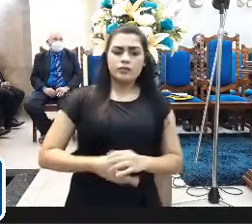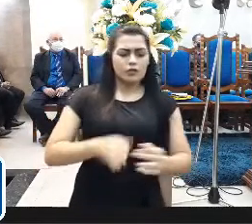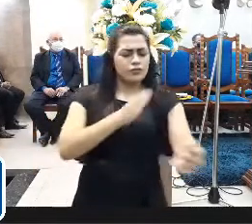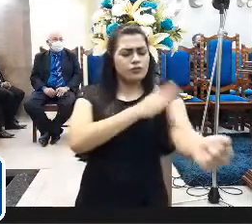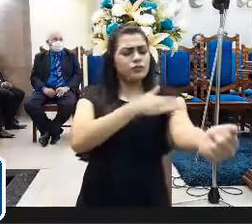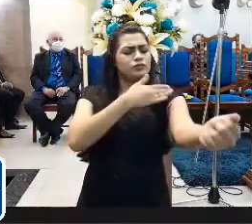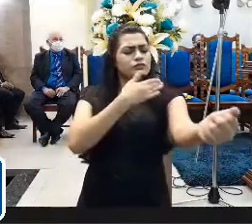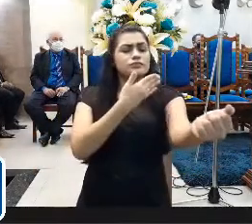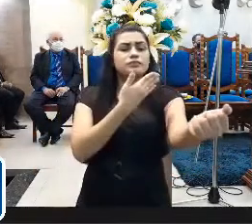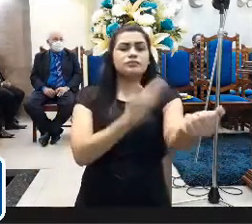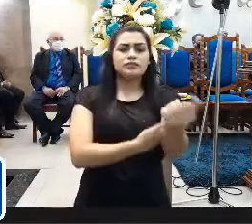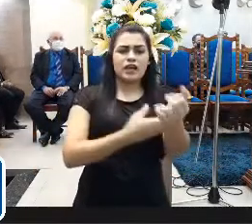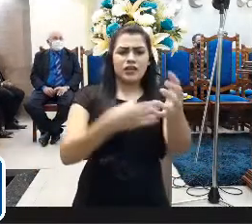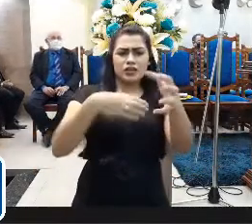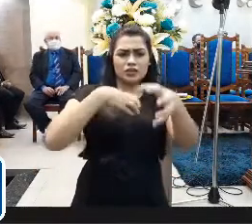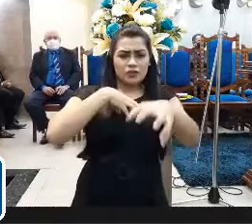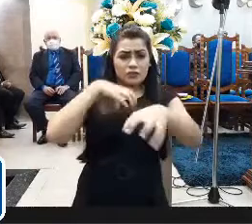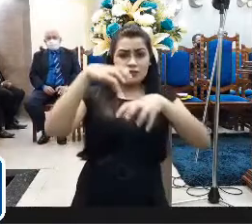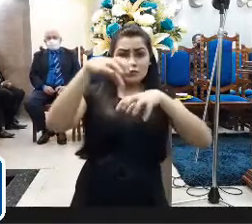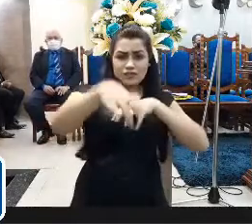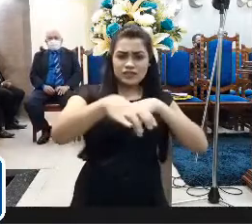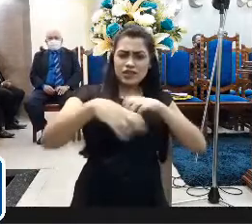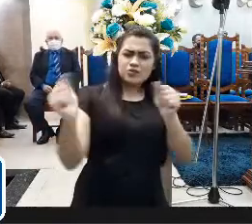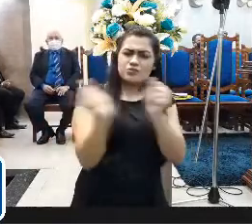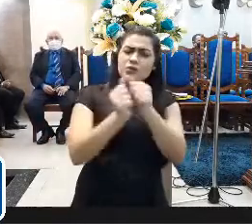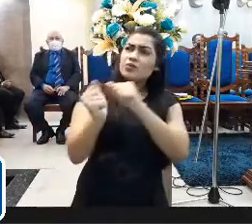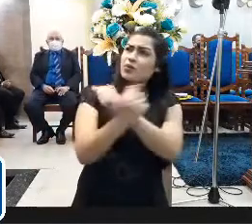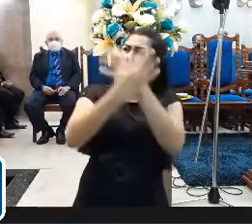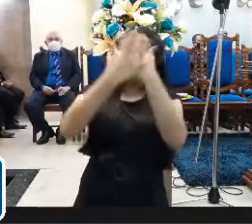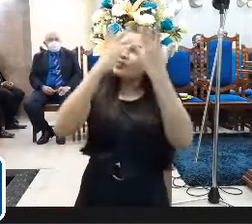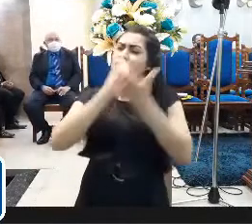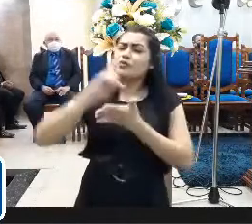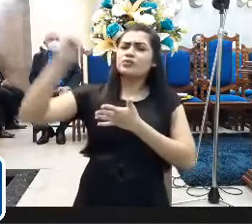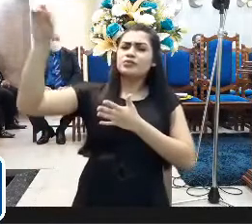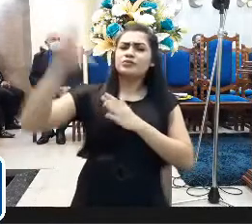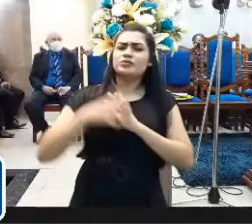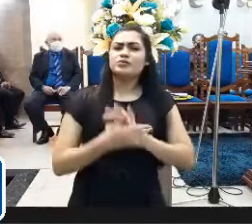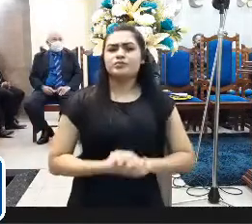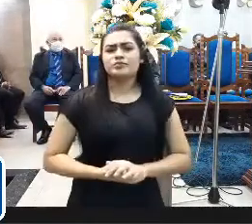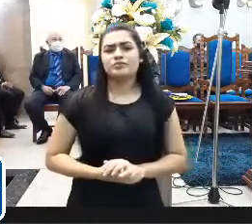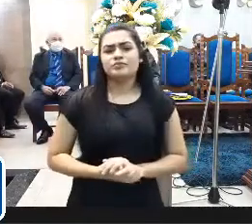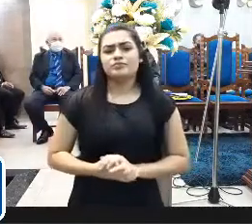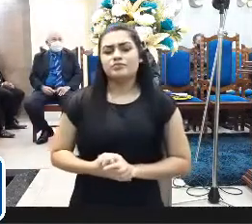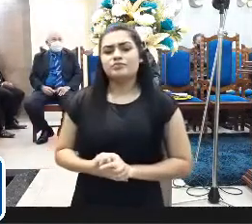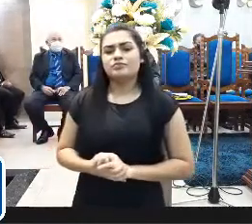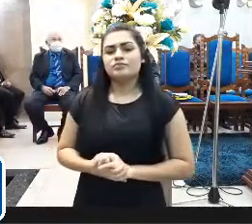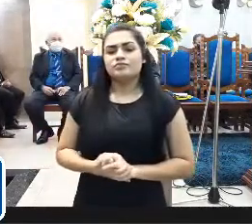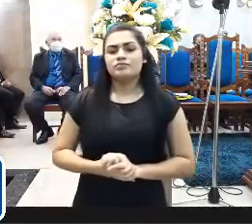Fortalecerá. Se eu fosse você, eu dava uma rajada de glória a Deus. Com máscara e tudo eu dava glória a Deus.